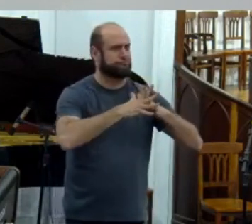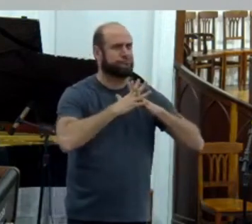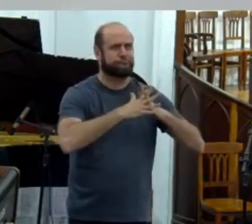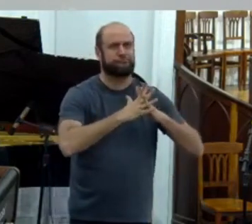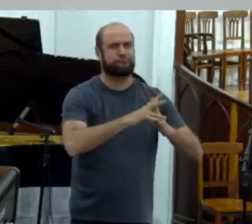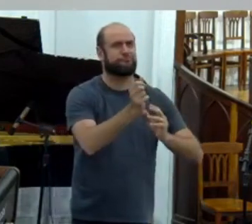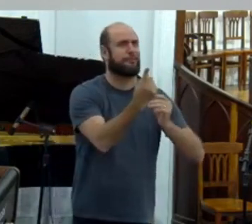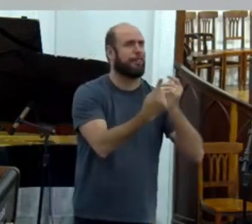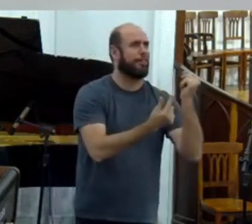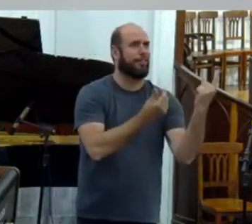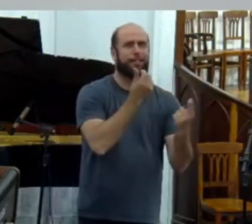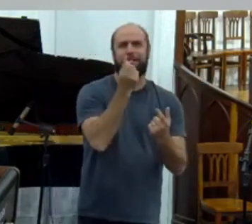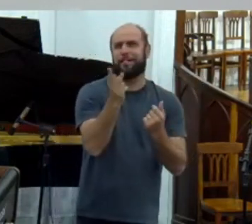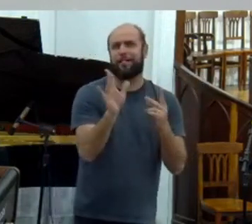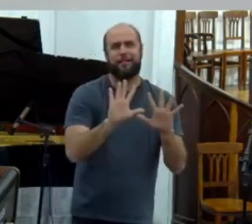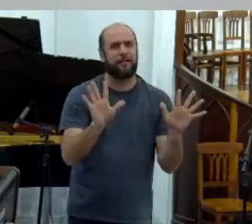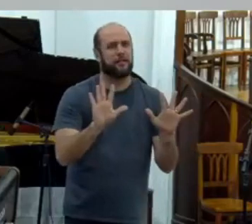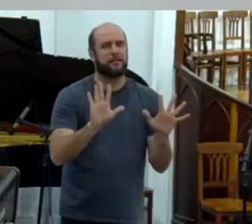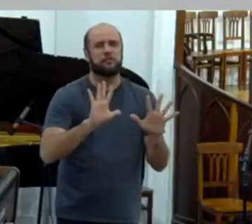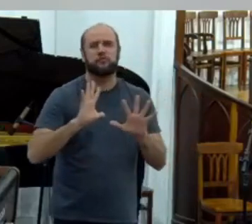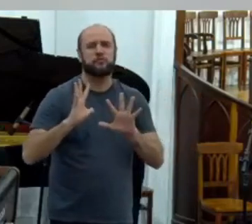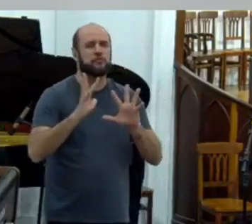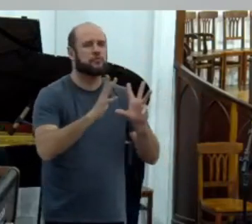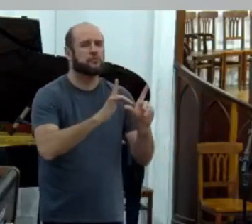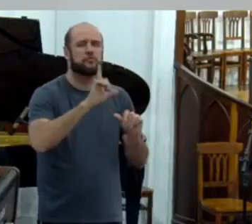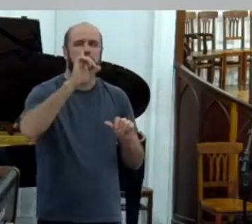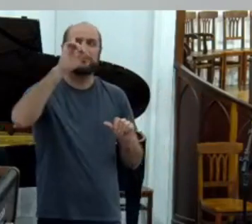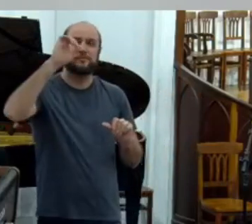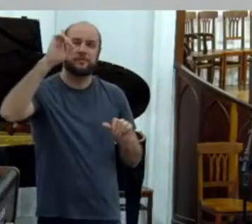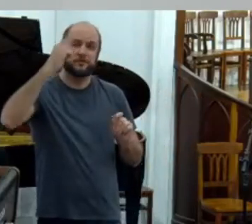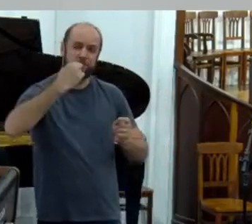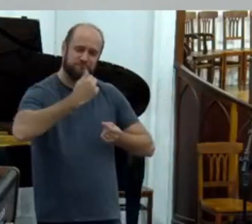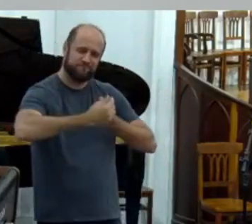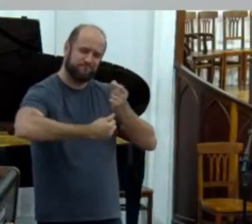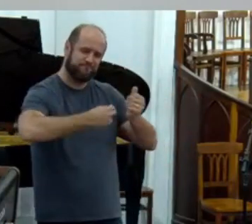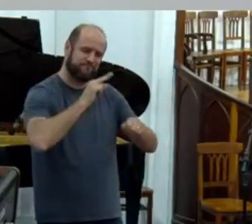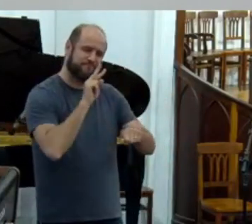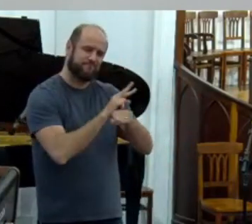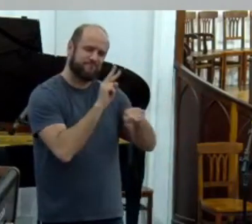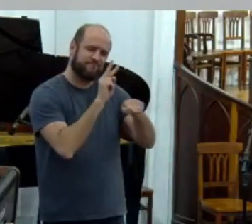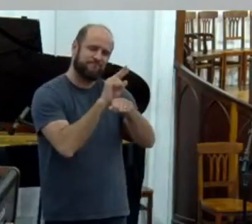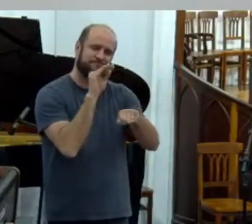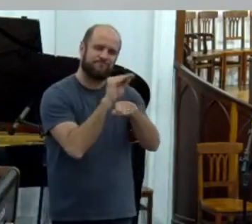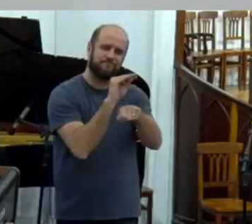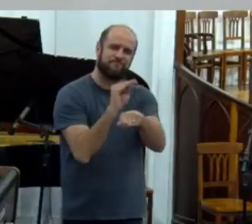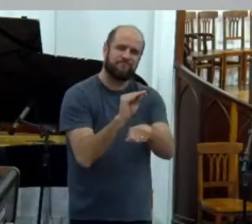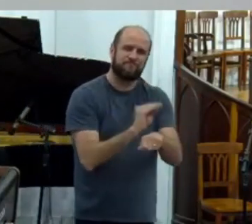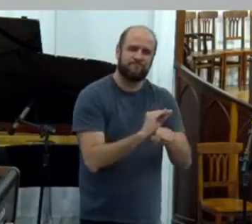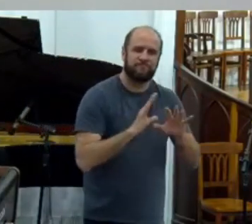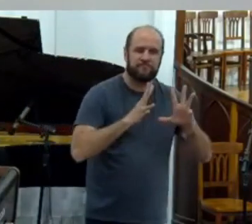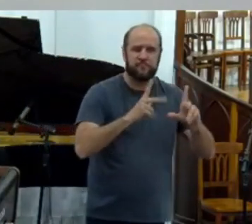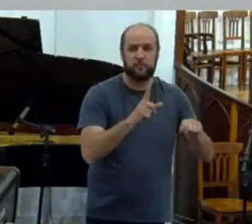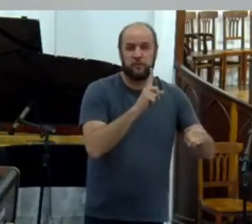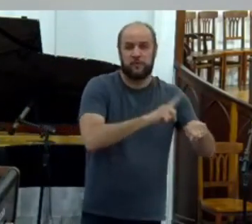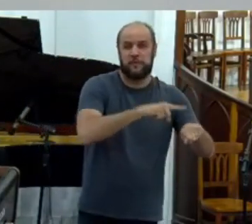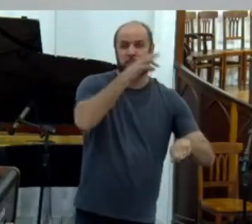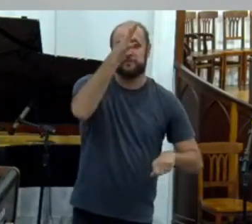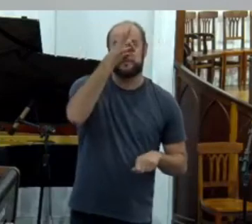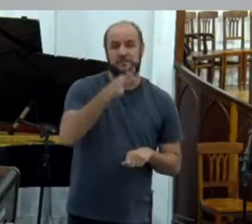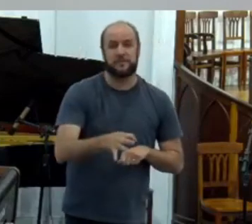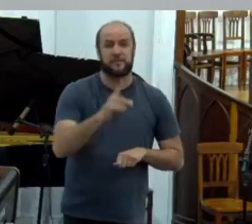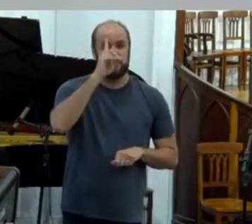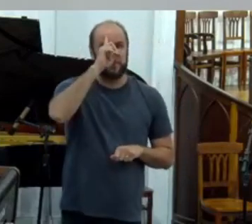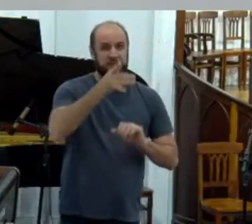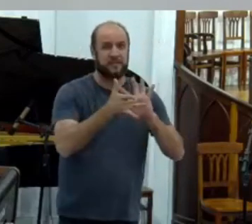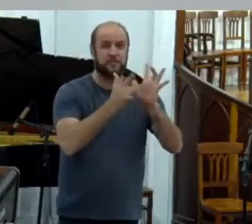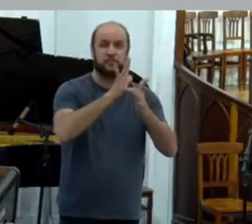aleatórias, mas são soberanamente administradas pelo nosso Senhor, que na plenitude do tempo enviou seu Filho para